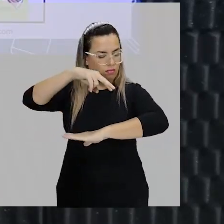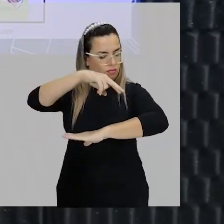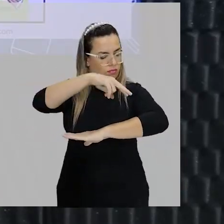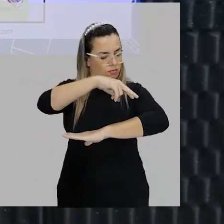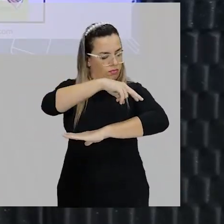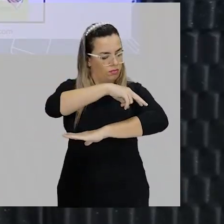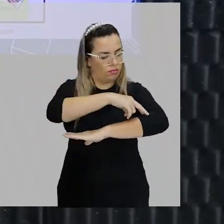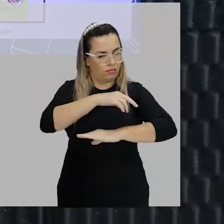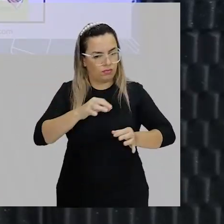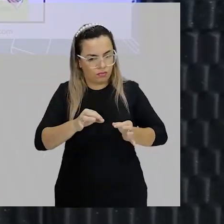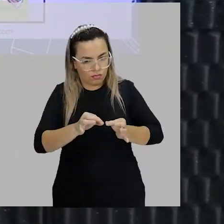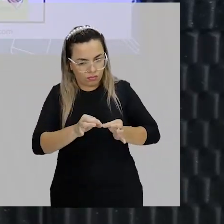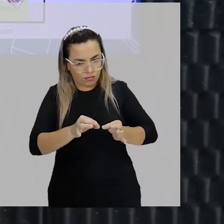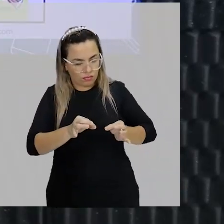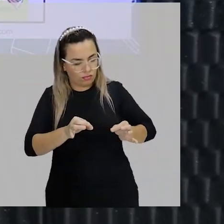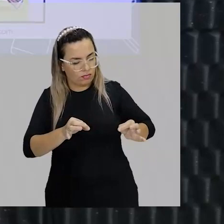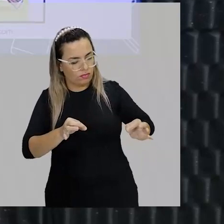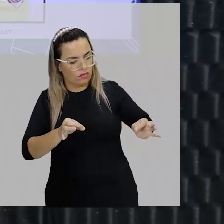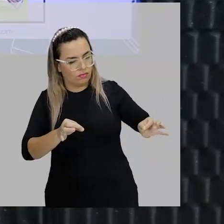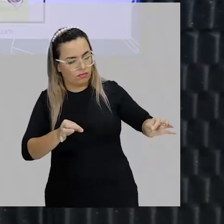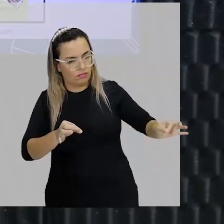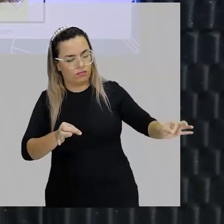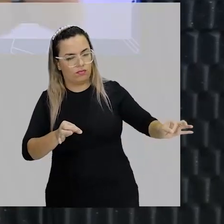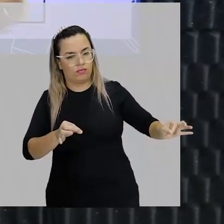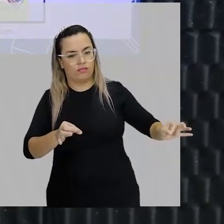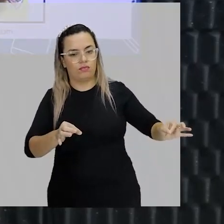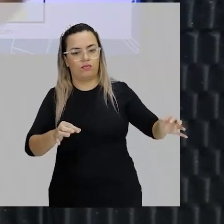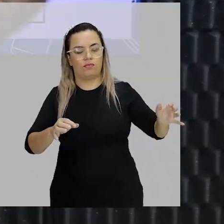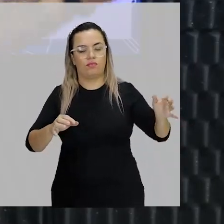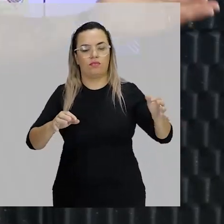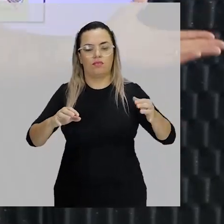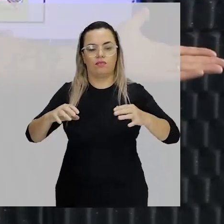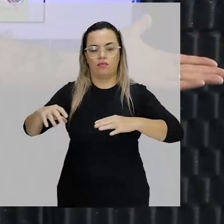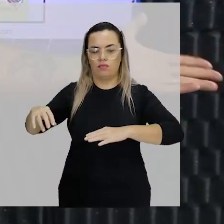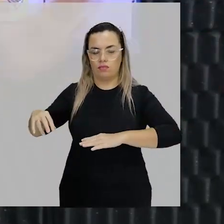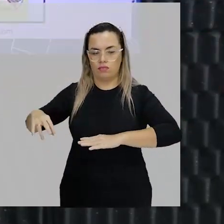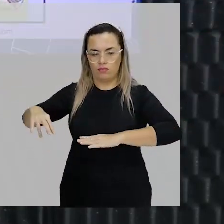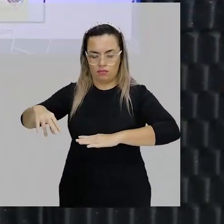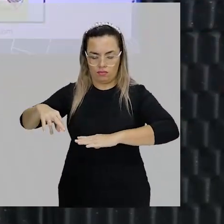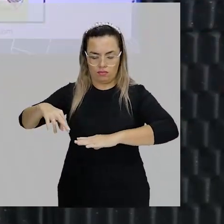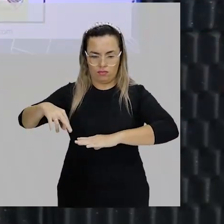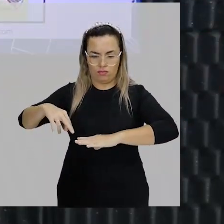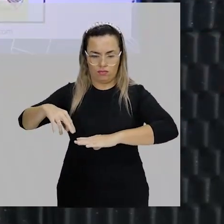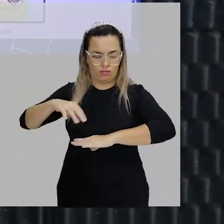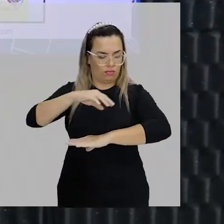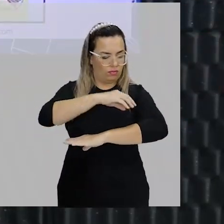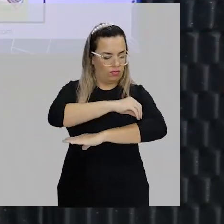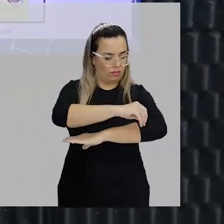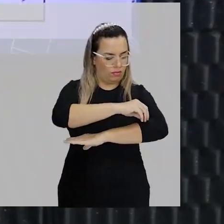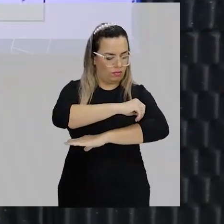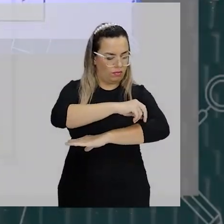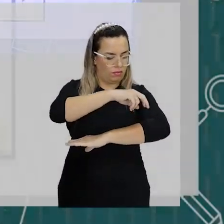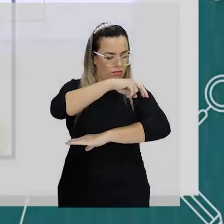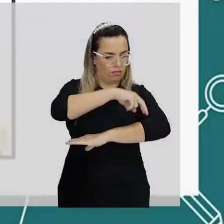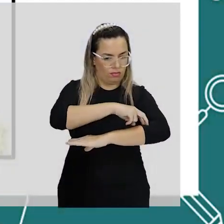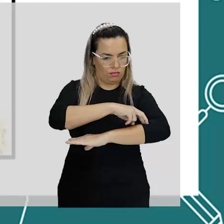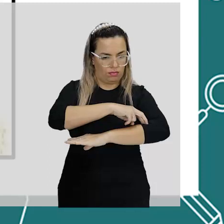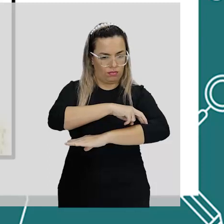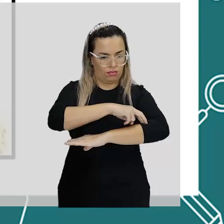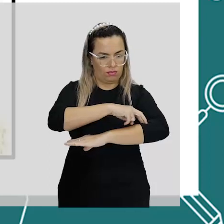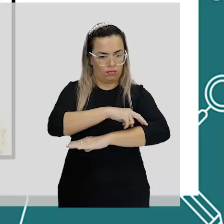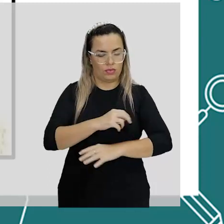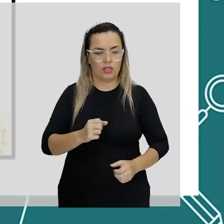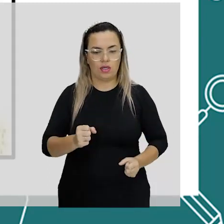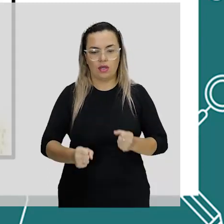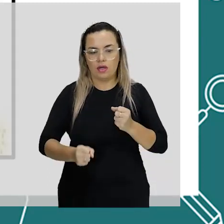Veio, correu, chegou na tábua de impulsão, realizou o salto, teve a queda na caixa de areia.